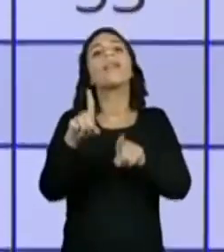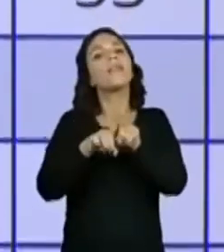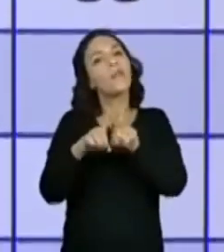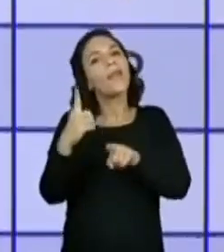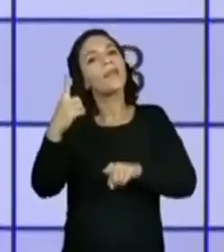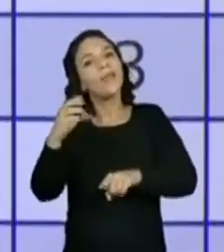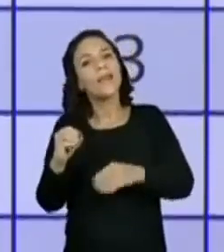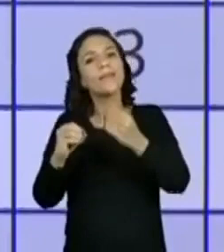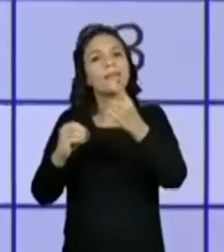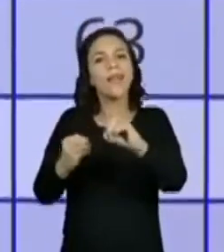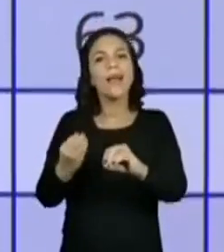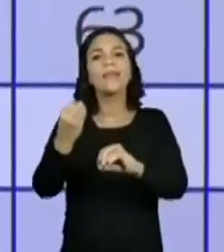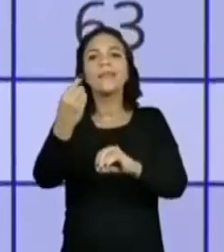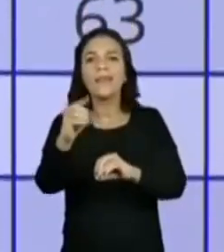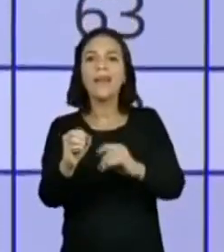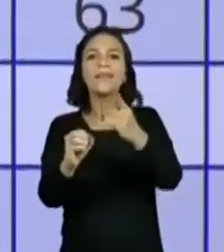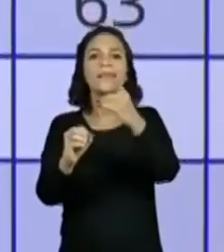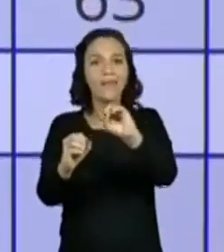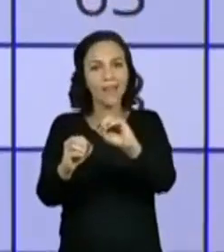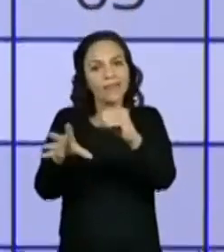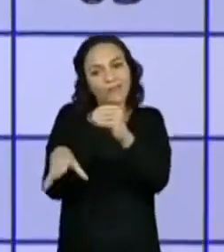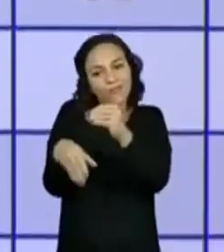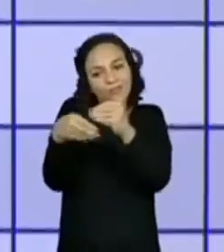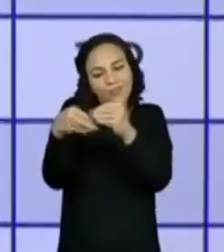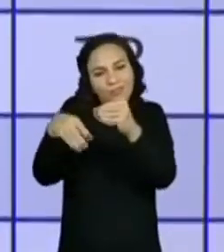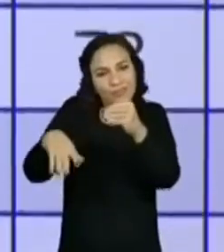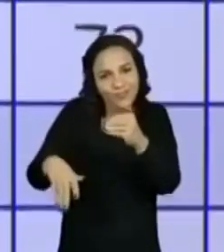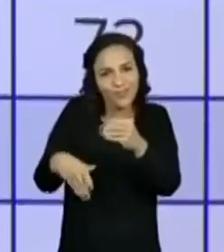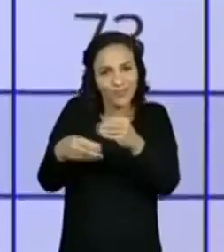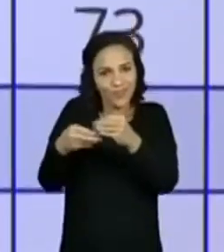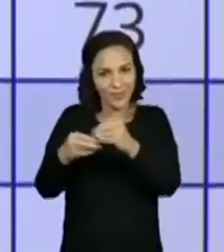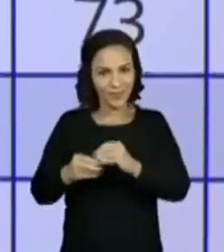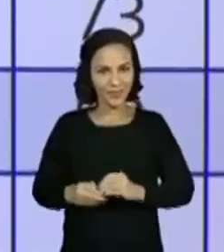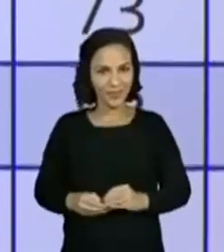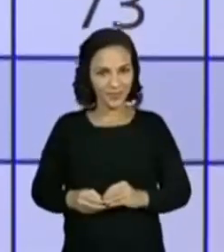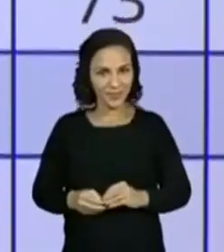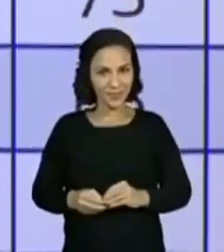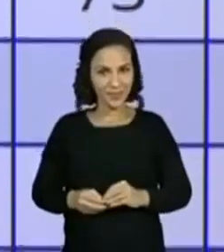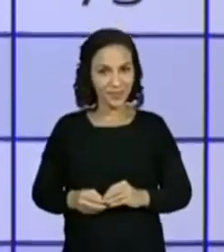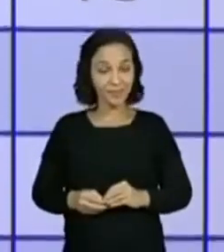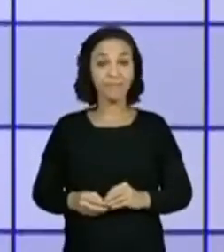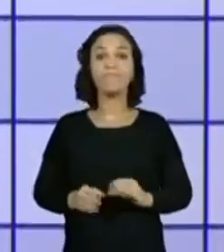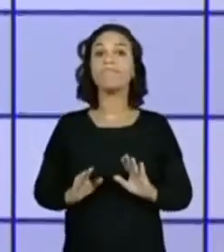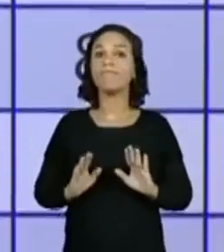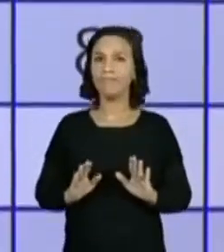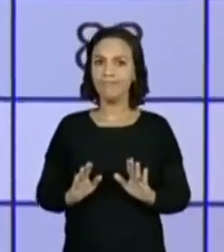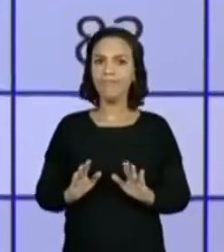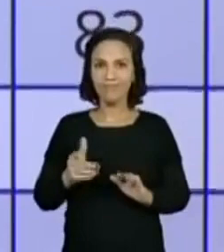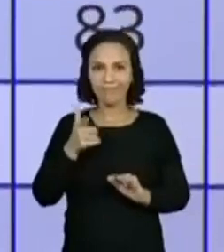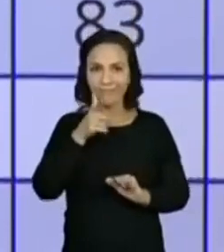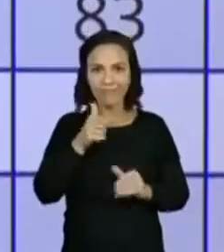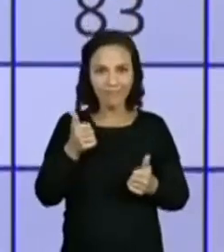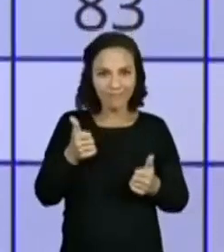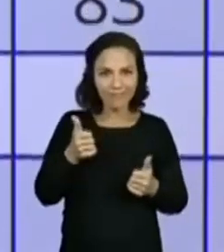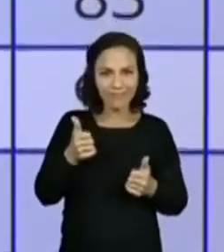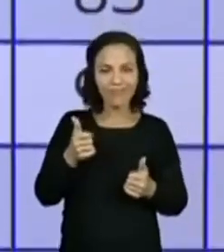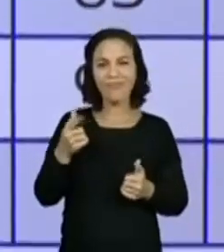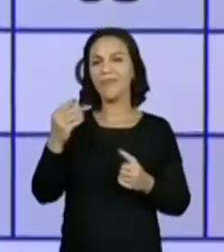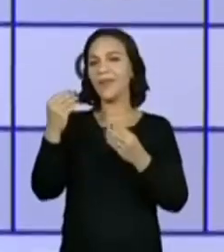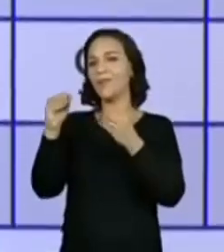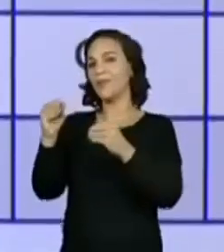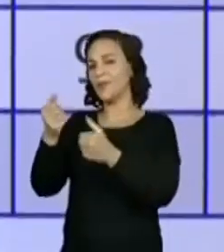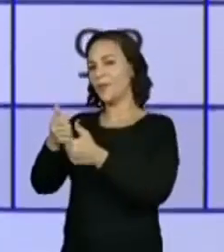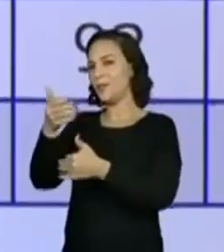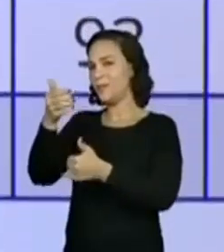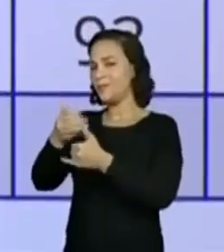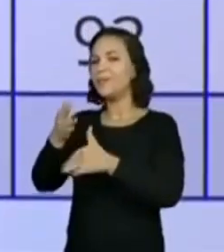mudando apenas as dezenas. As unidades continuam iguais. E isso já estão colocando também. Olha, um